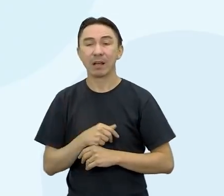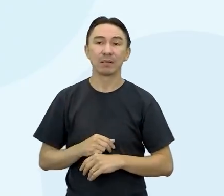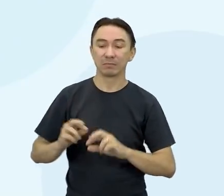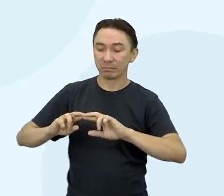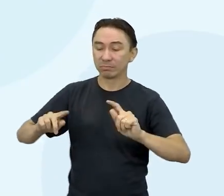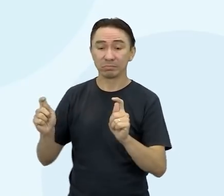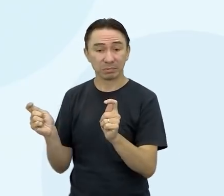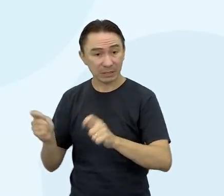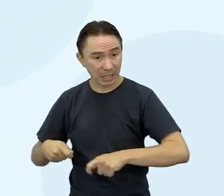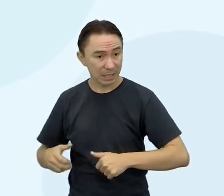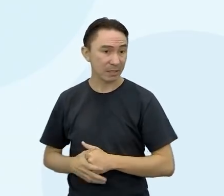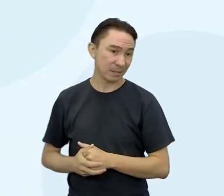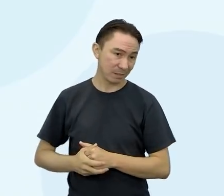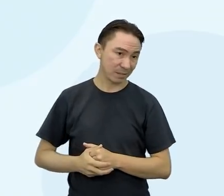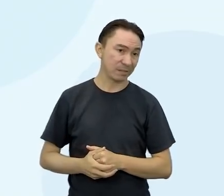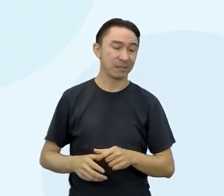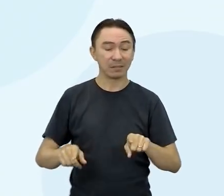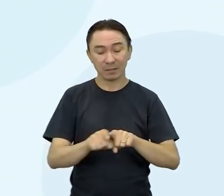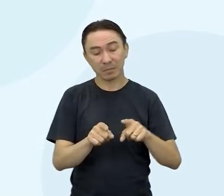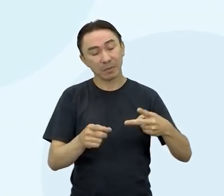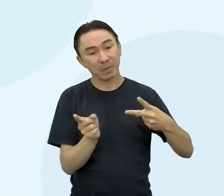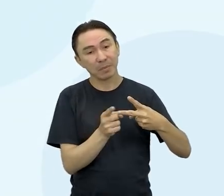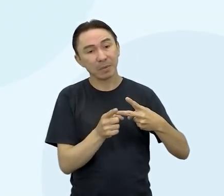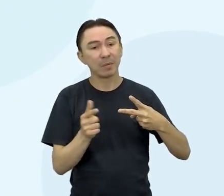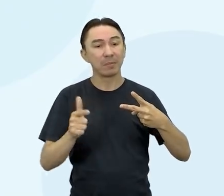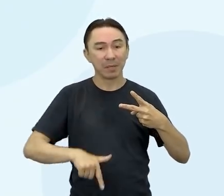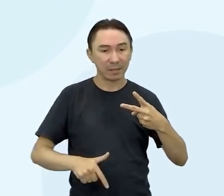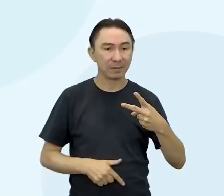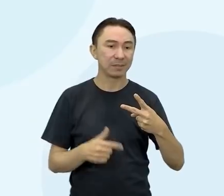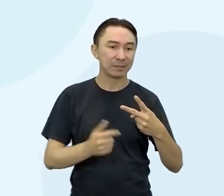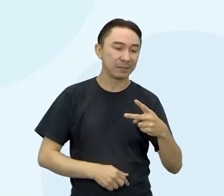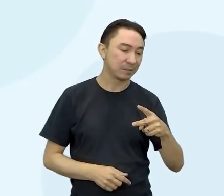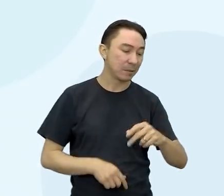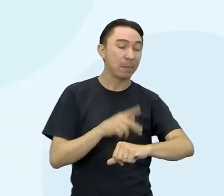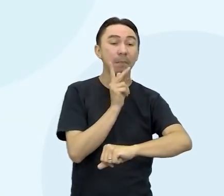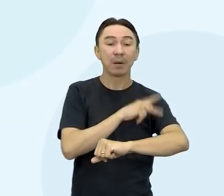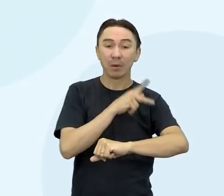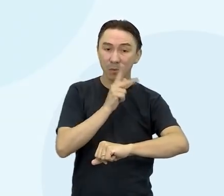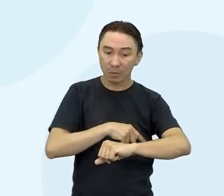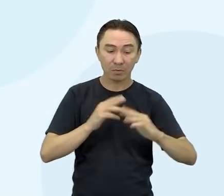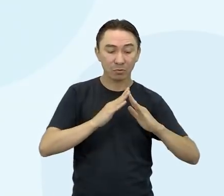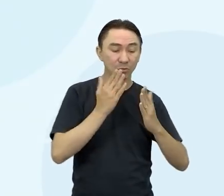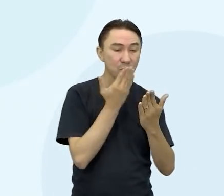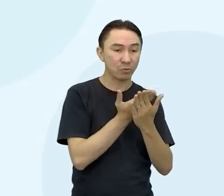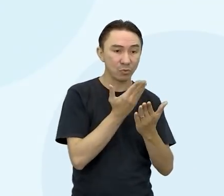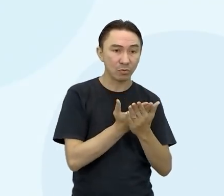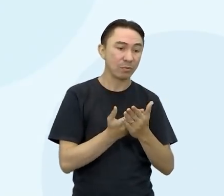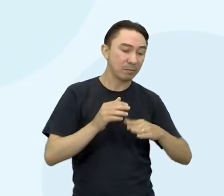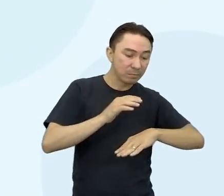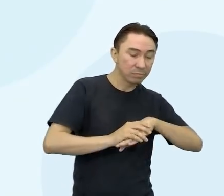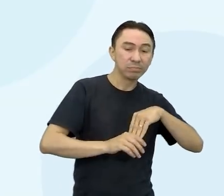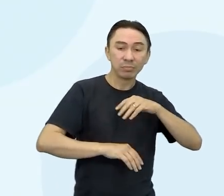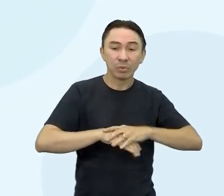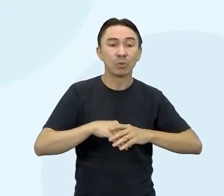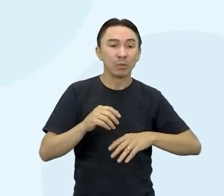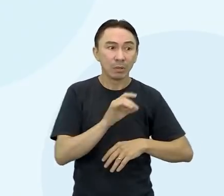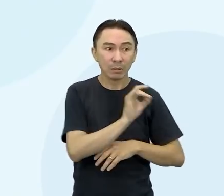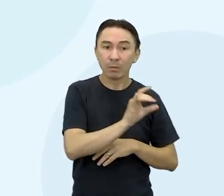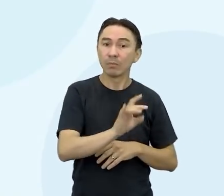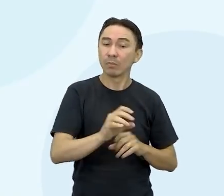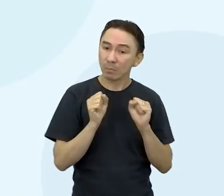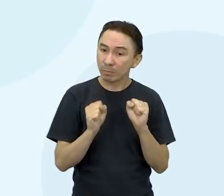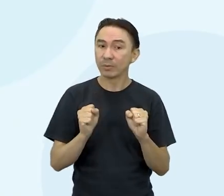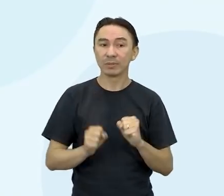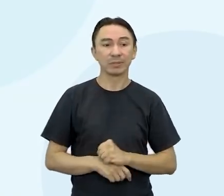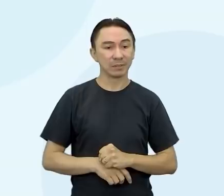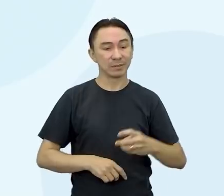falar especificamente aí das ações pedagógicas que cada unidade escolar pode desenvolver nesse período aí de recuperação e